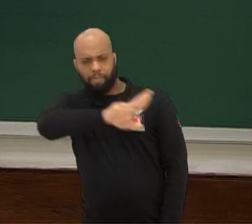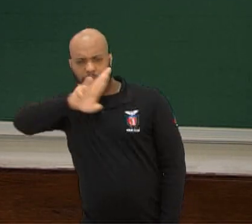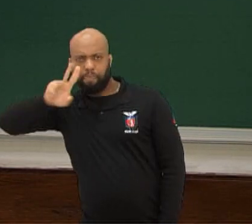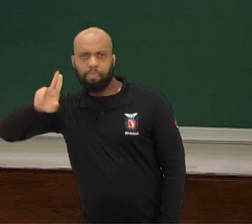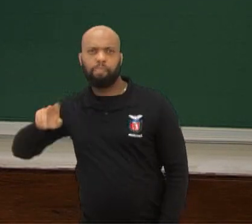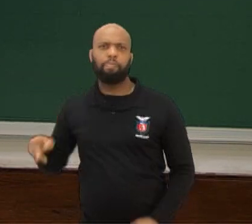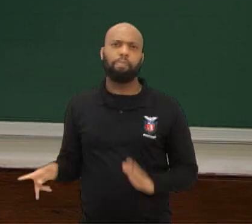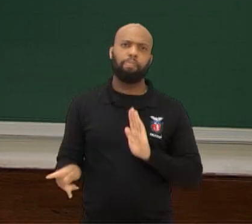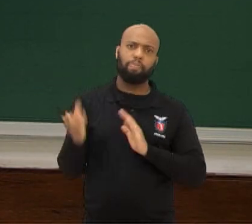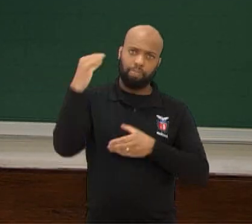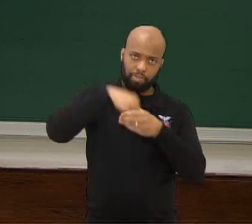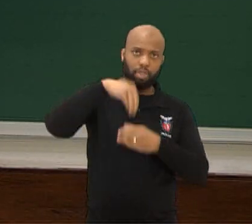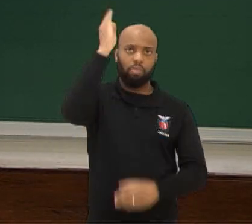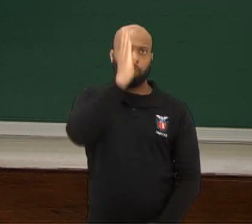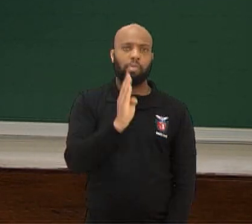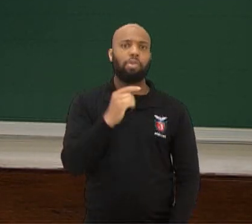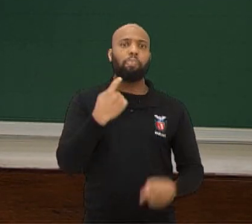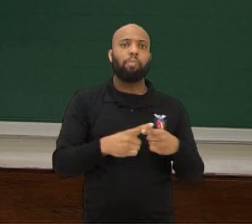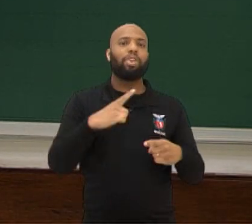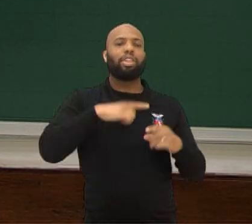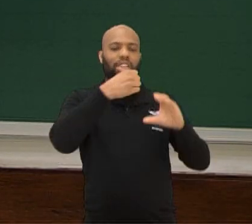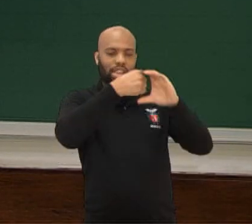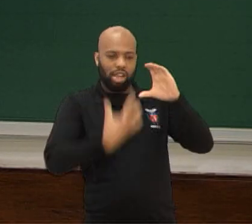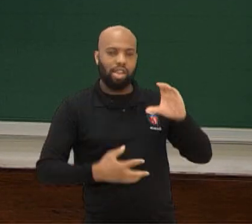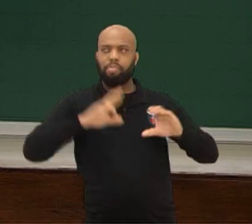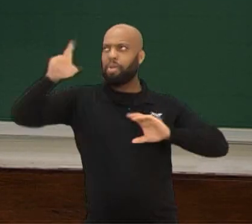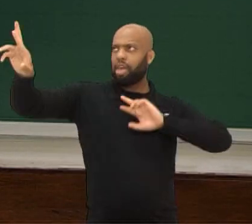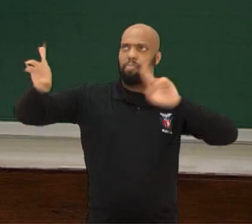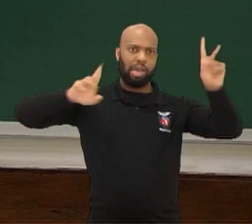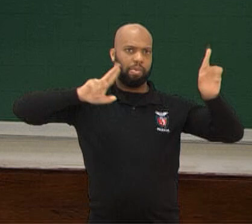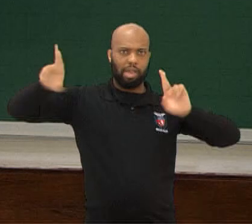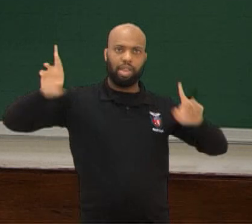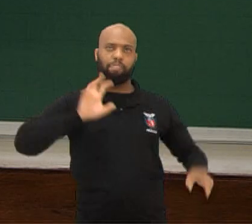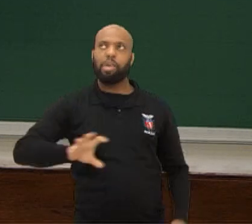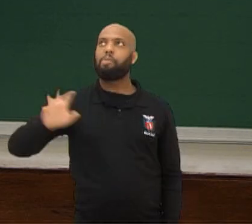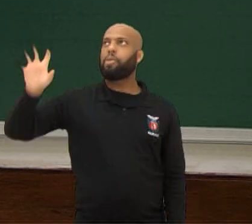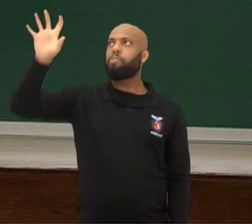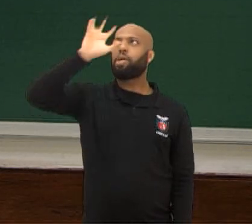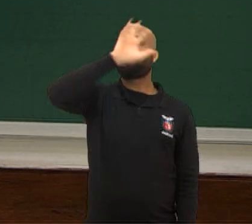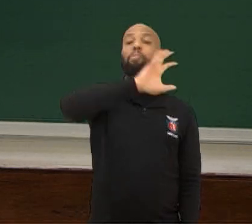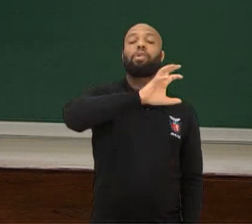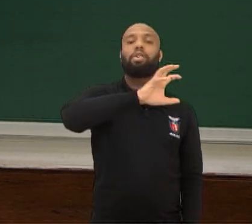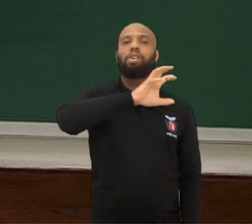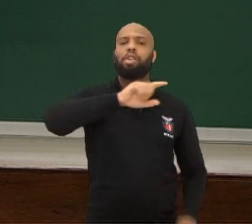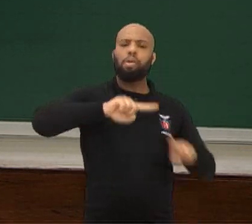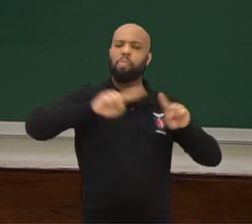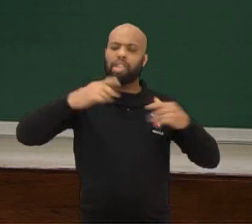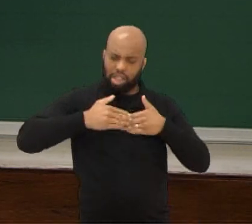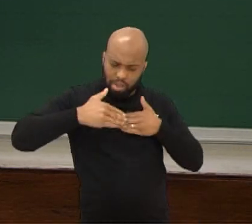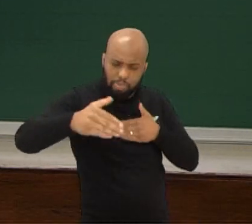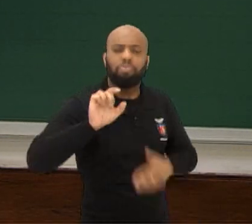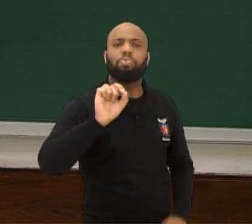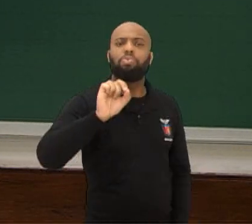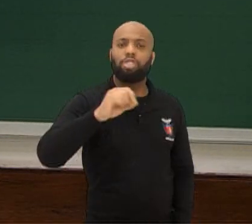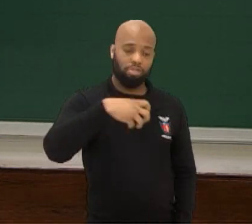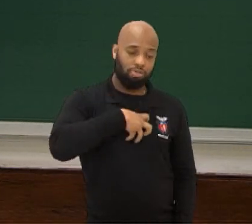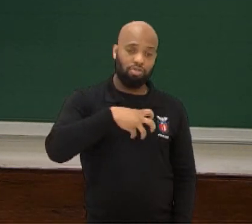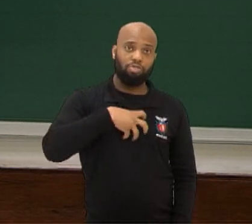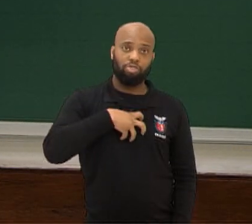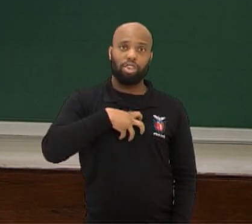Brasil porque nós temos características diferentes em cada região. A partir do quê? A partir da forma como essas áreas